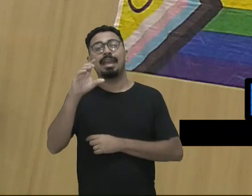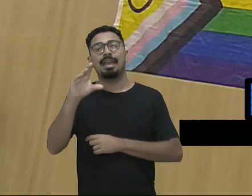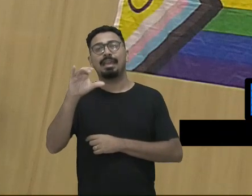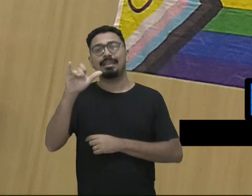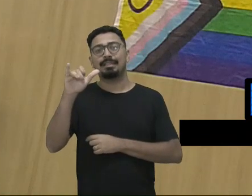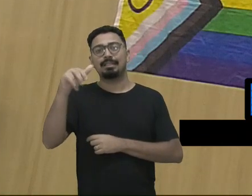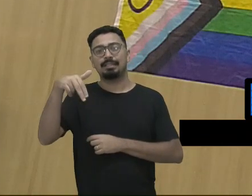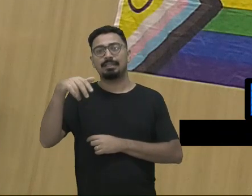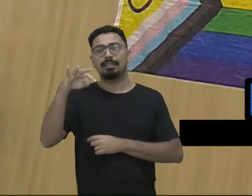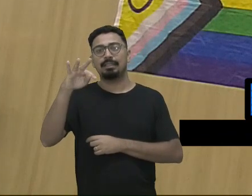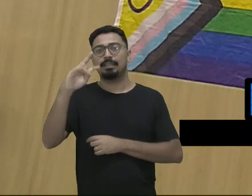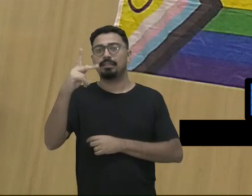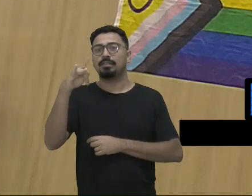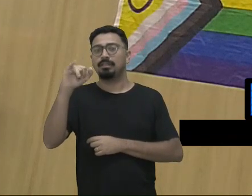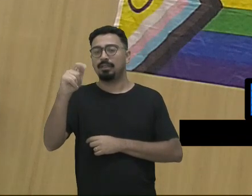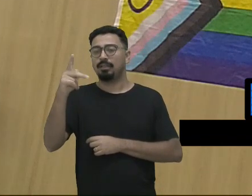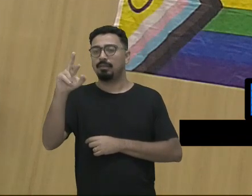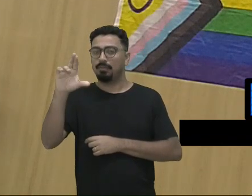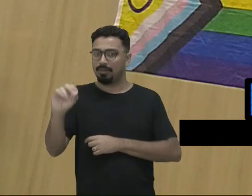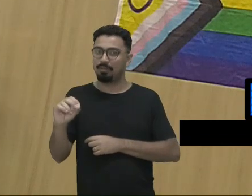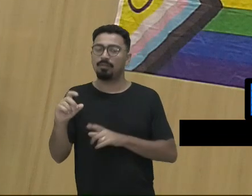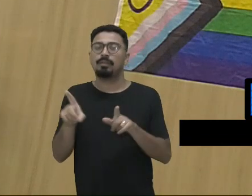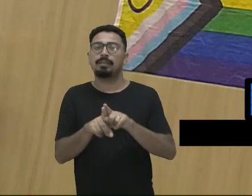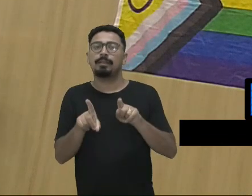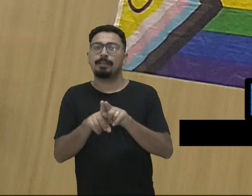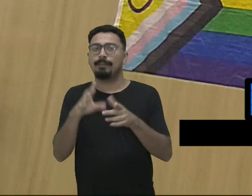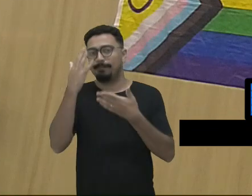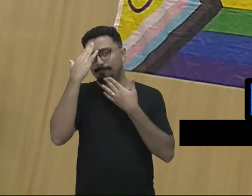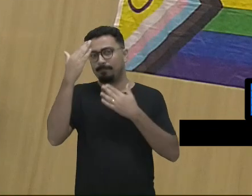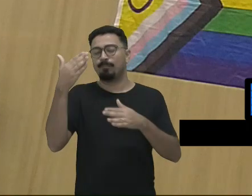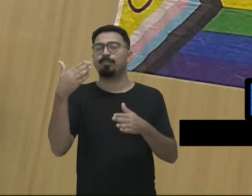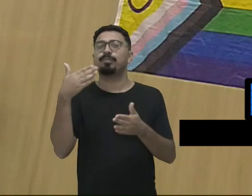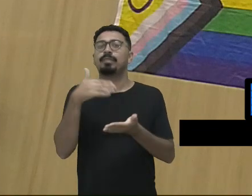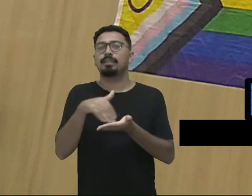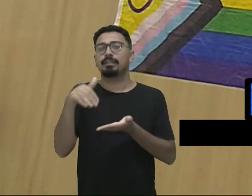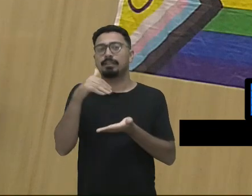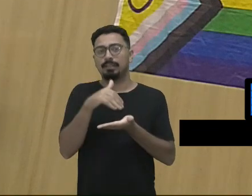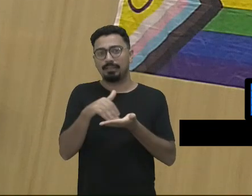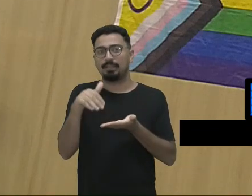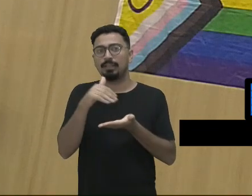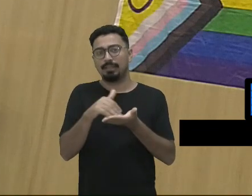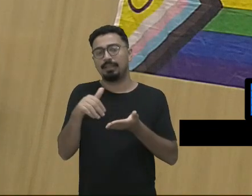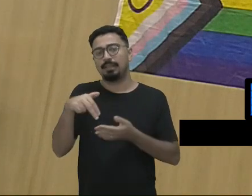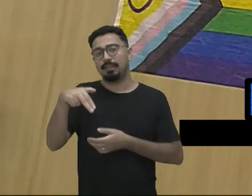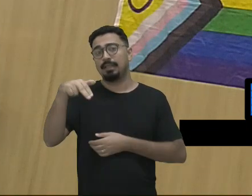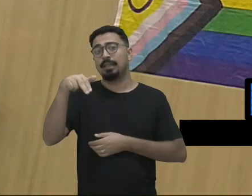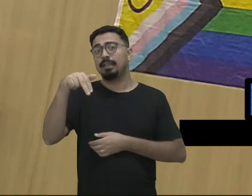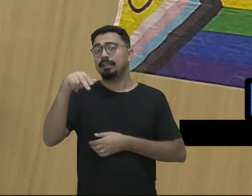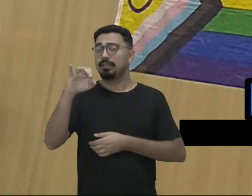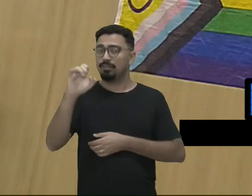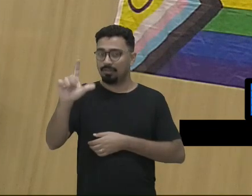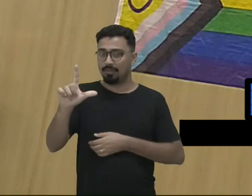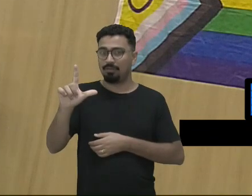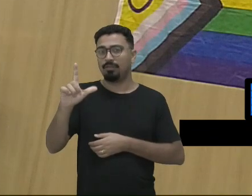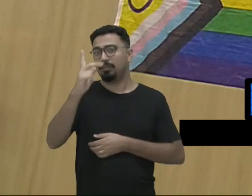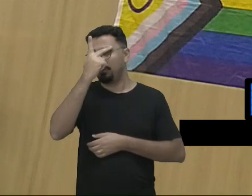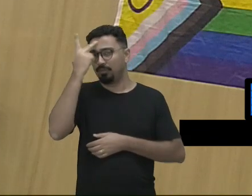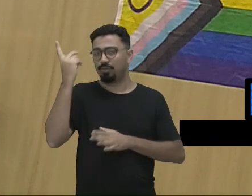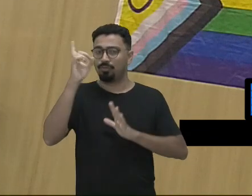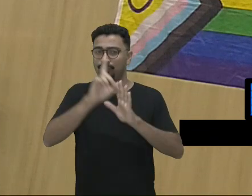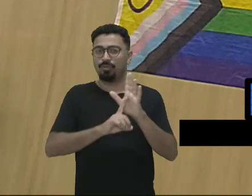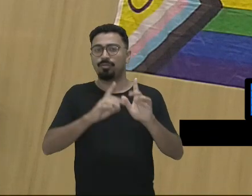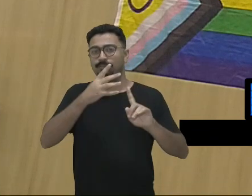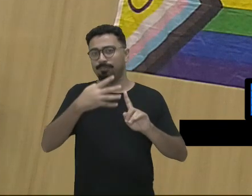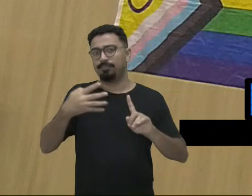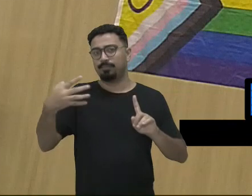gente agradece aqui também a participação da Secretária Nacional dos Direitos da Pessoa LGBTQIAPN+, a